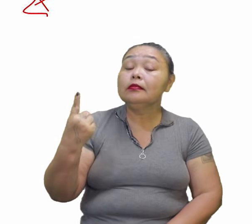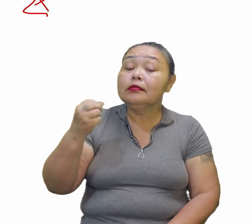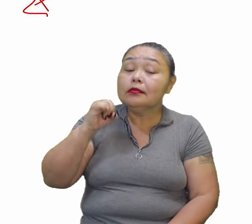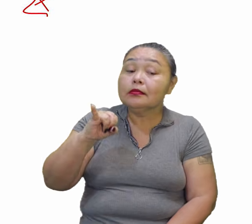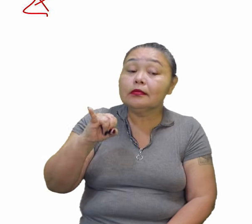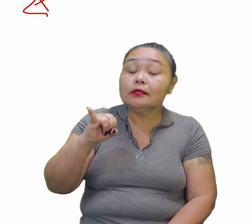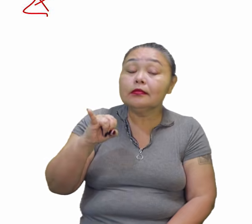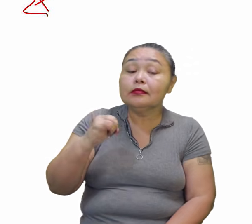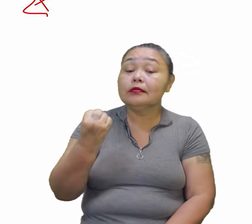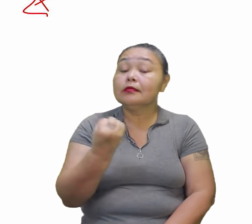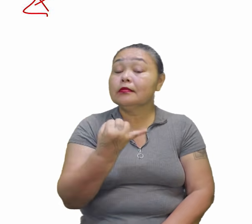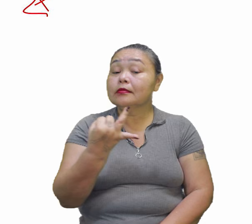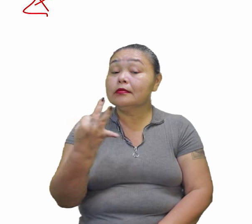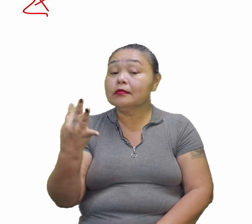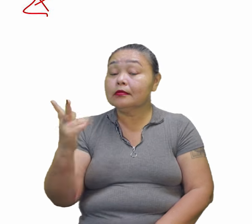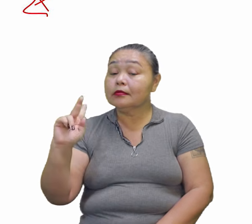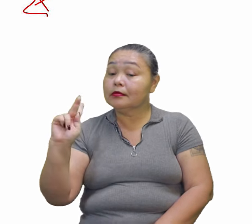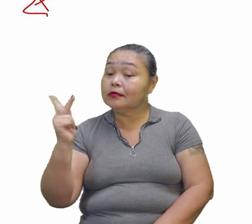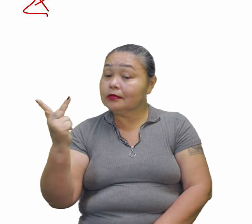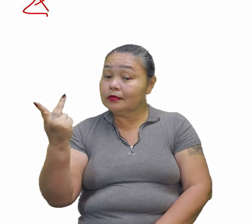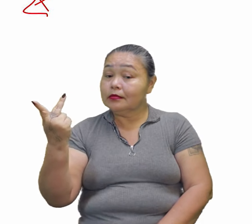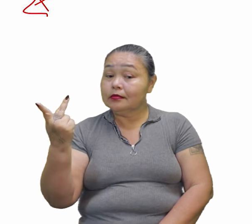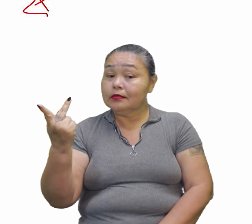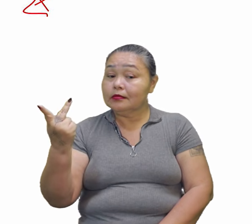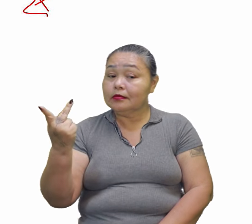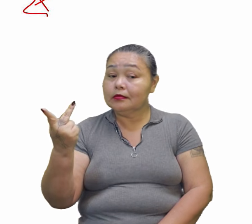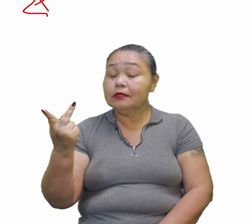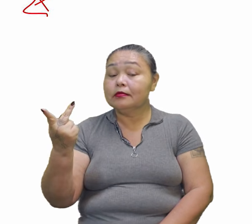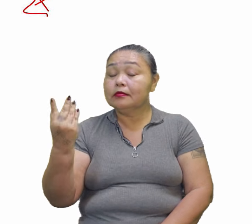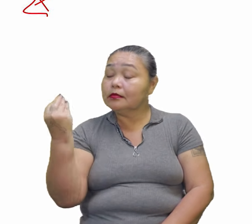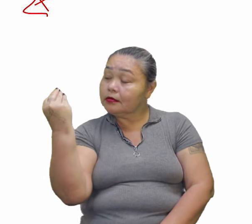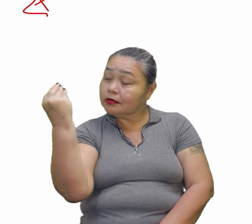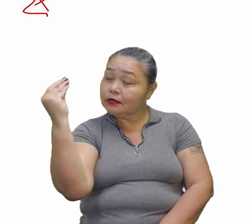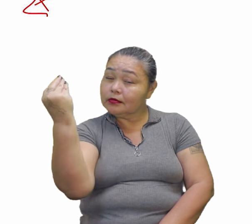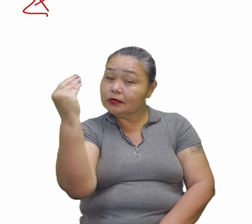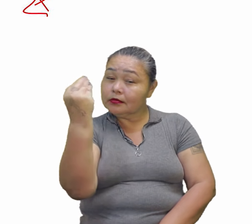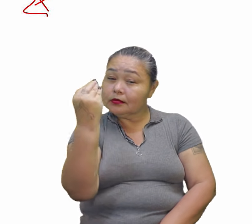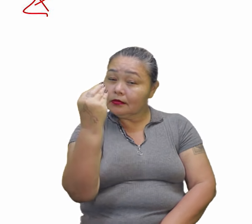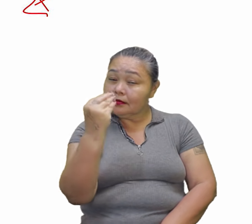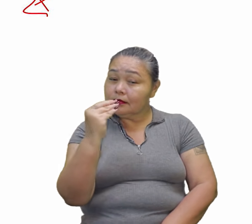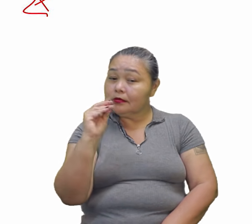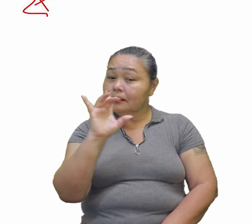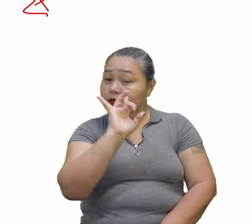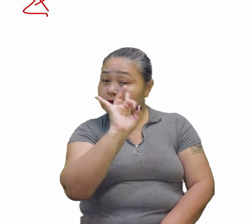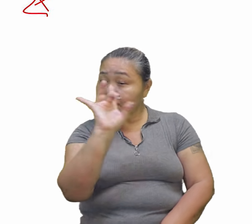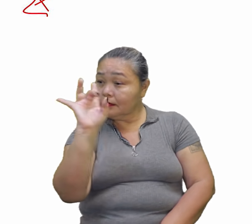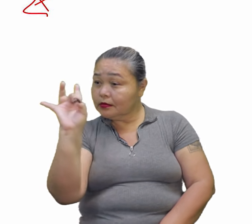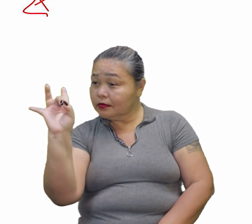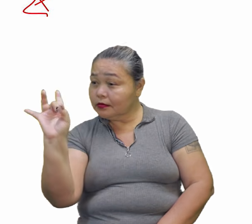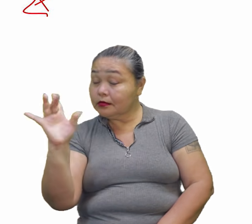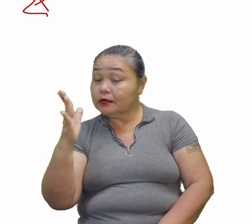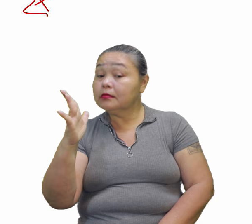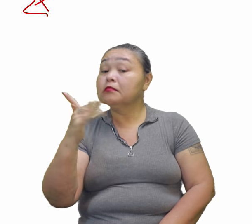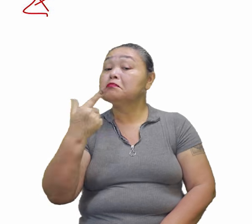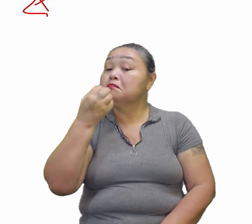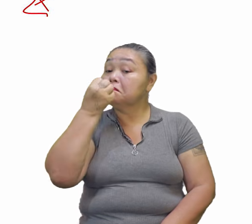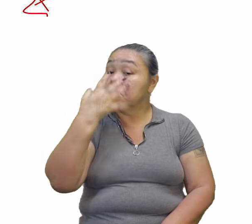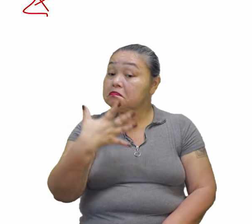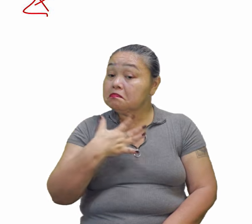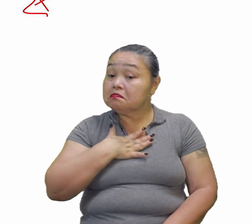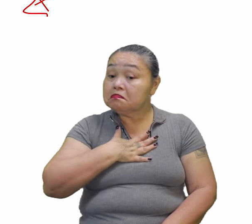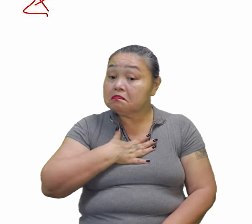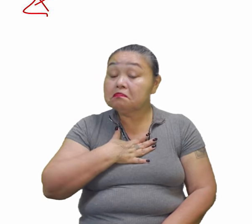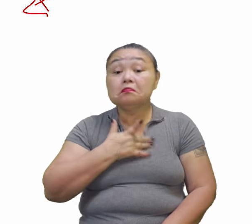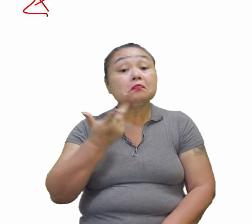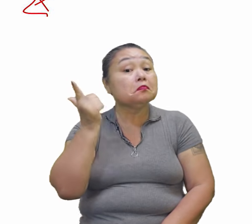Se eu pegar a quantidade de hidrogênio que tem aqui e distribuir para que cada um desses fique satisfeito, eu não